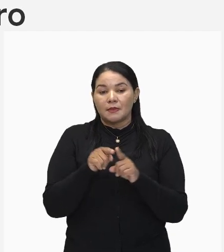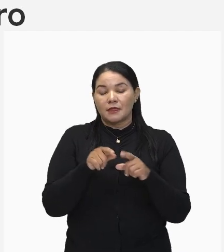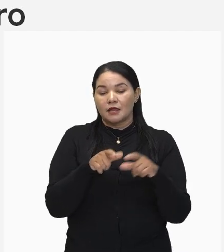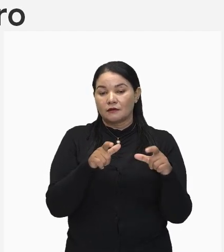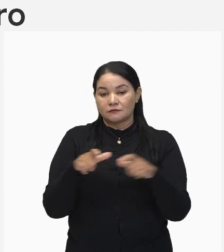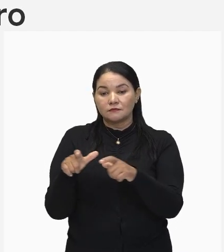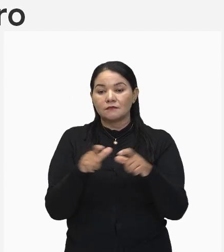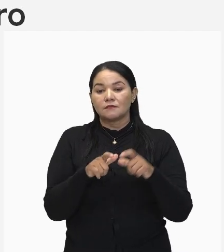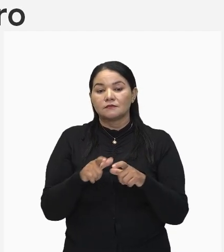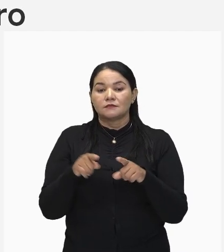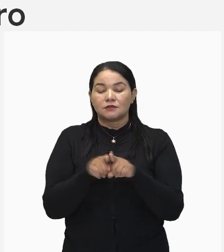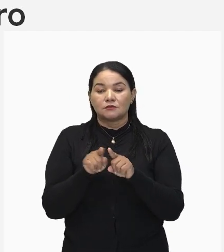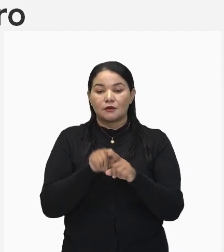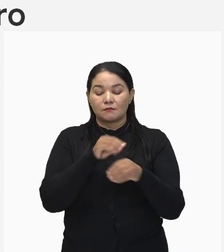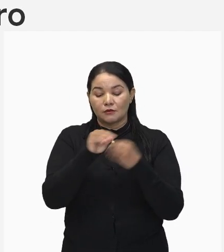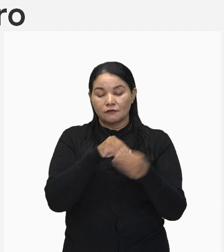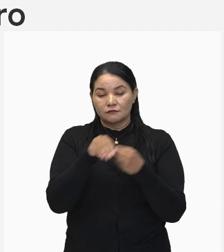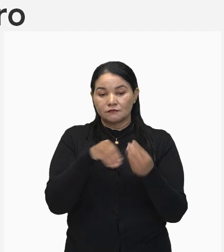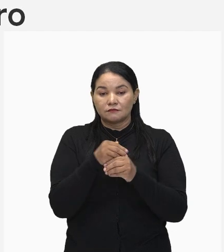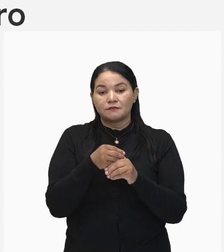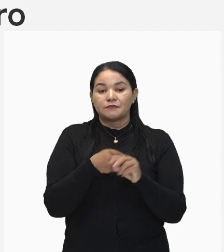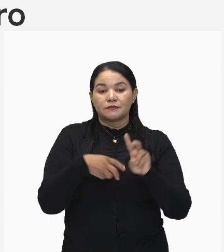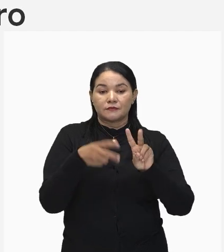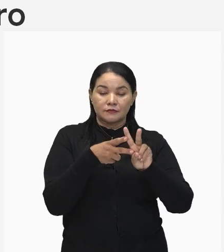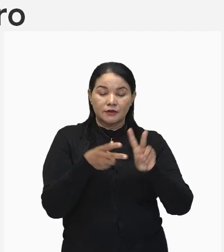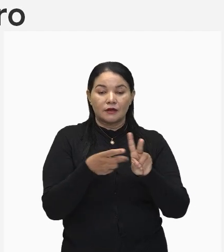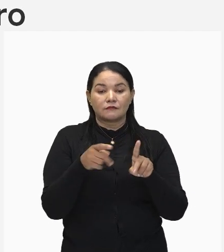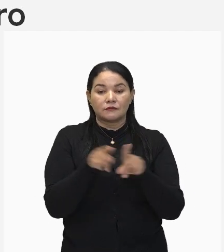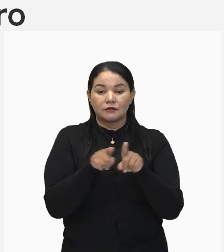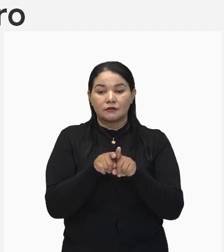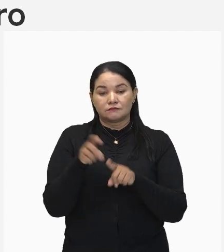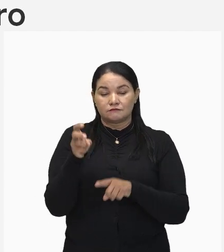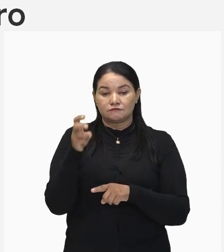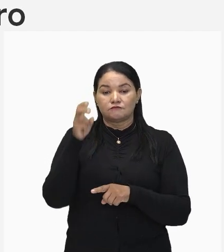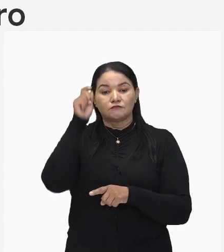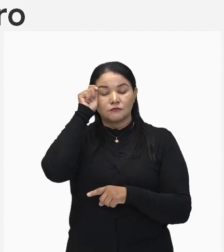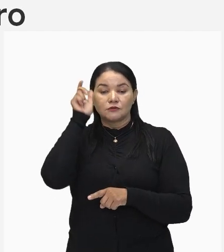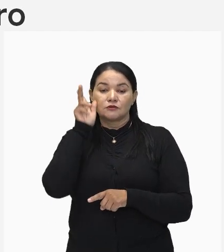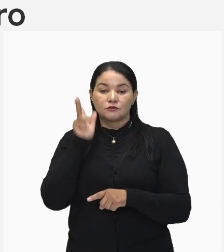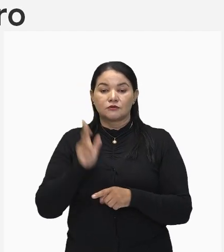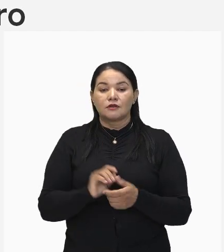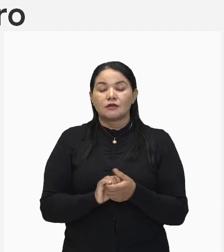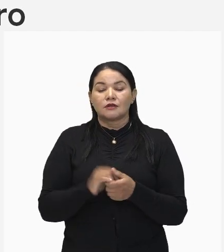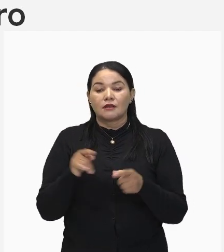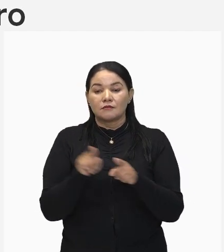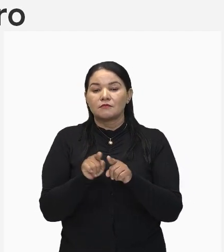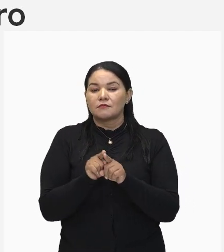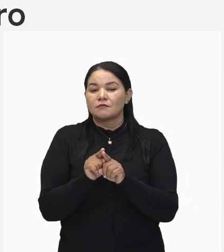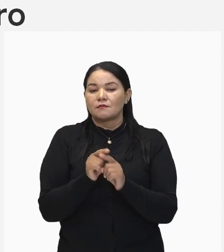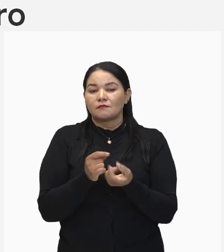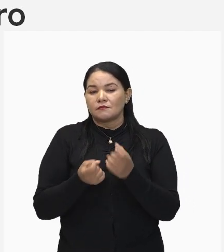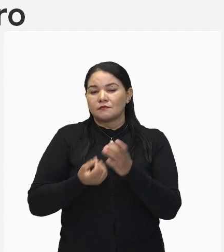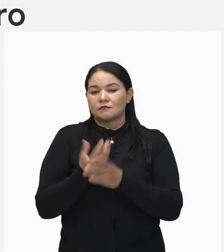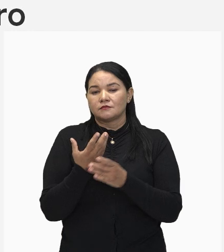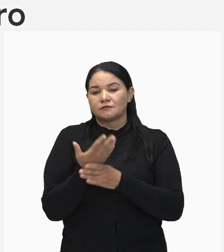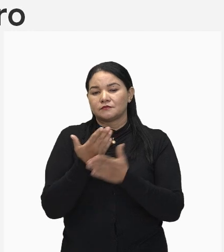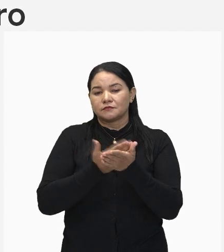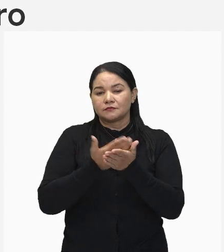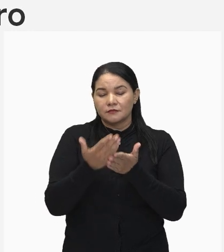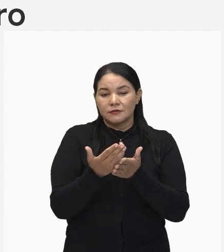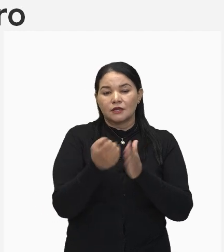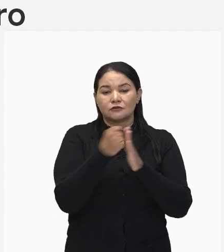culturais indígenas, africanos e europeus. Ocorreu especialmente com o ciclo do ouro no início do século